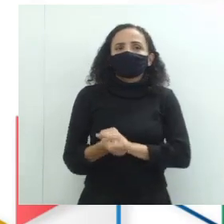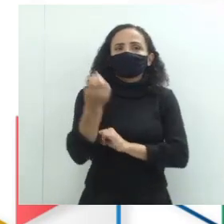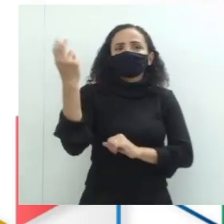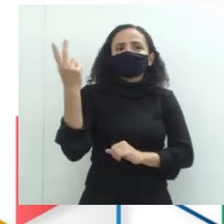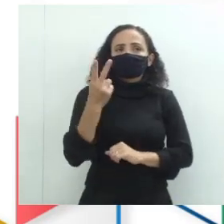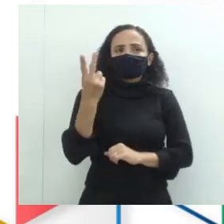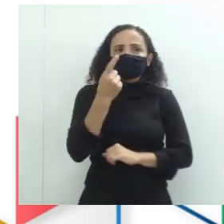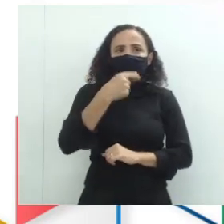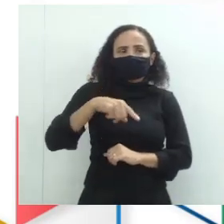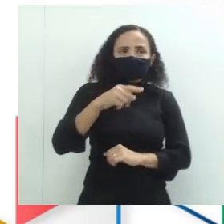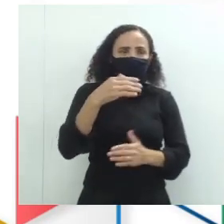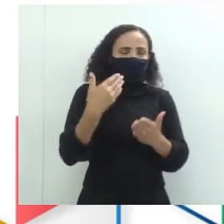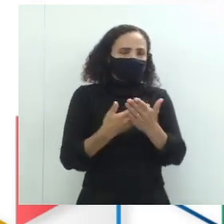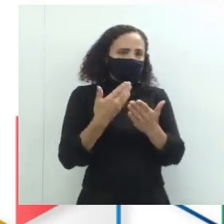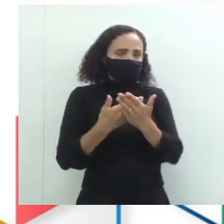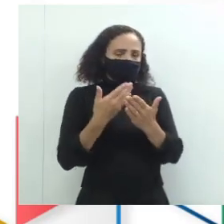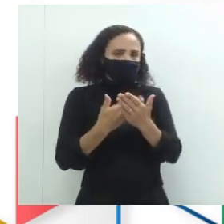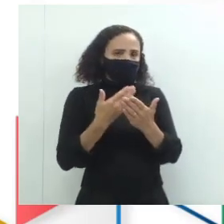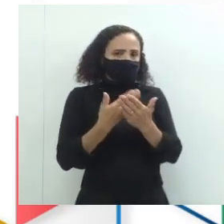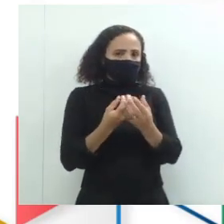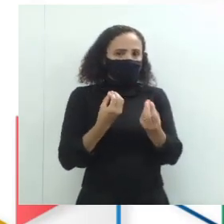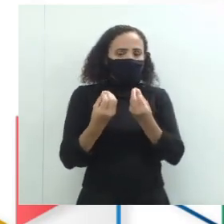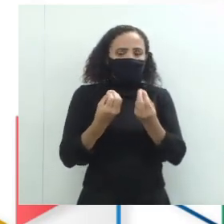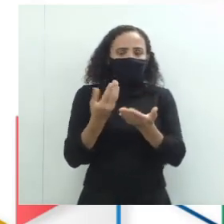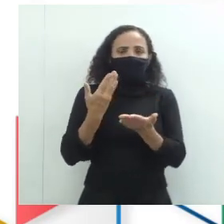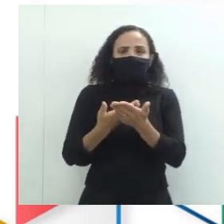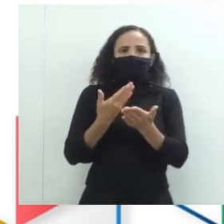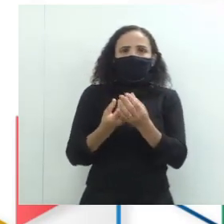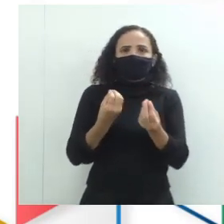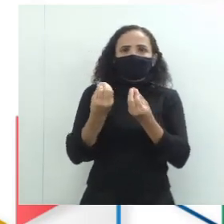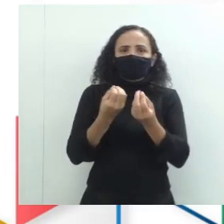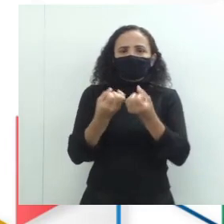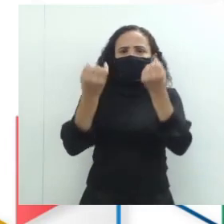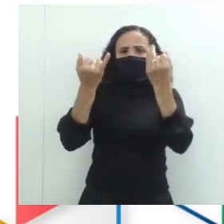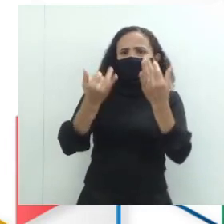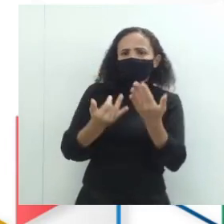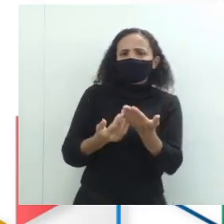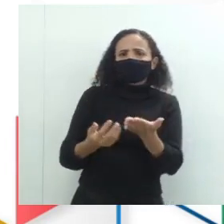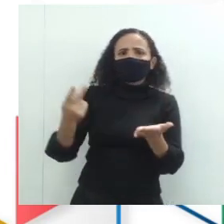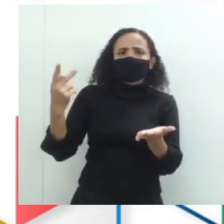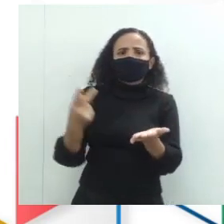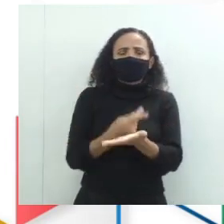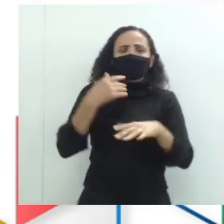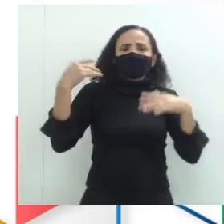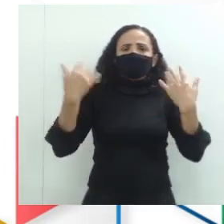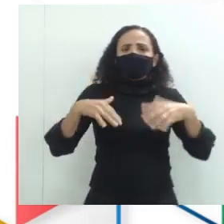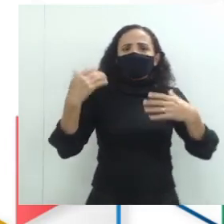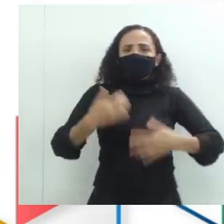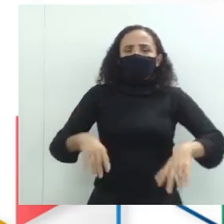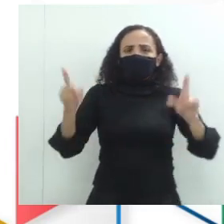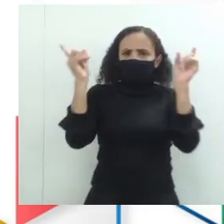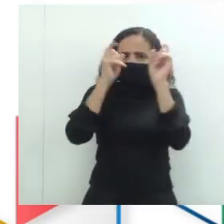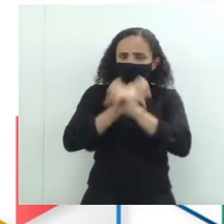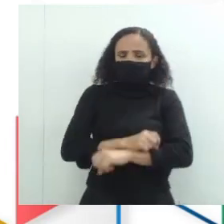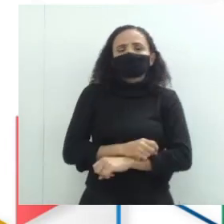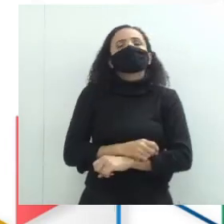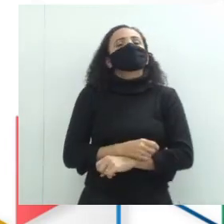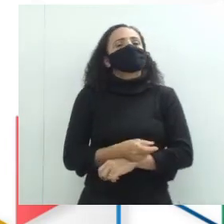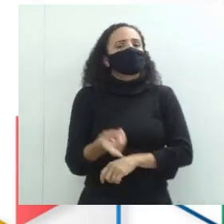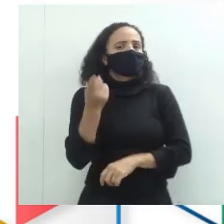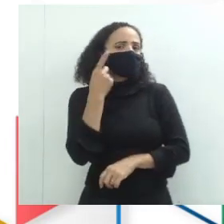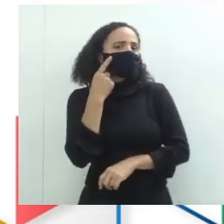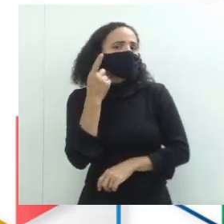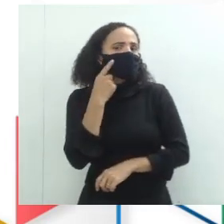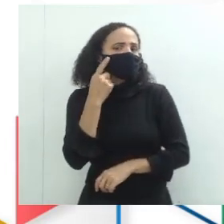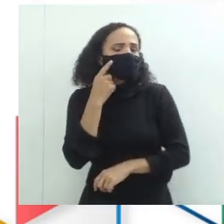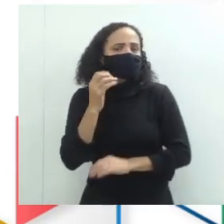2. Na aula de matemática, Theo tentou escrever uma equação, mas cometeu um erro na resolução. Observe, então estamos olhando